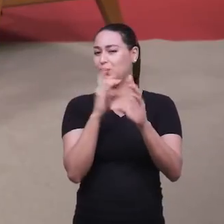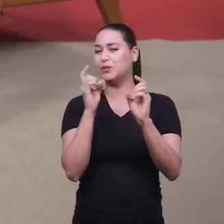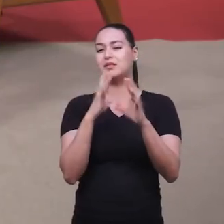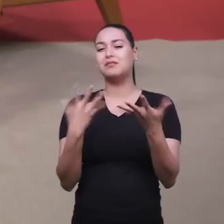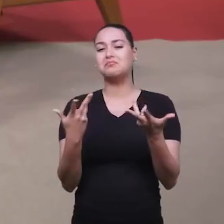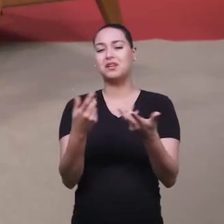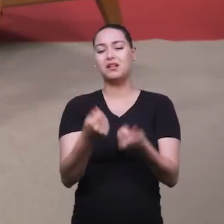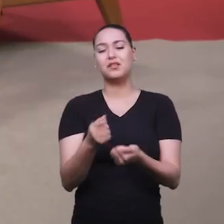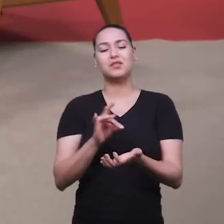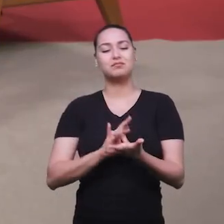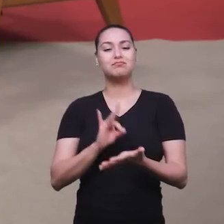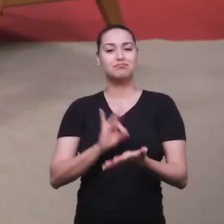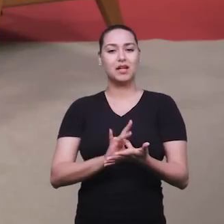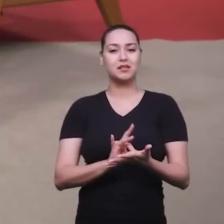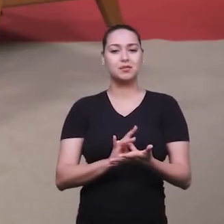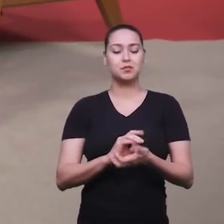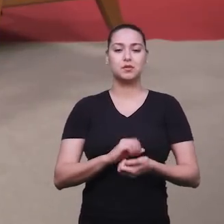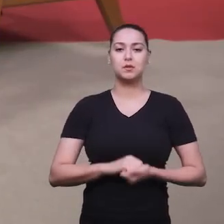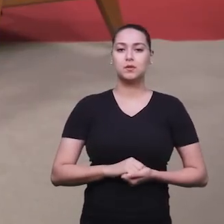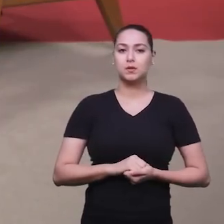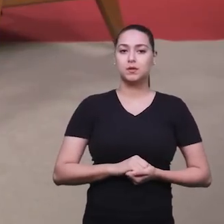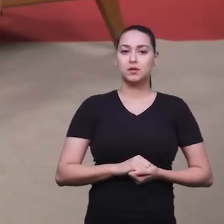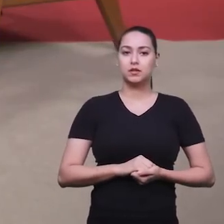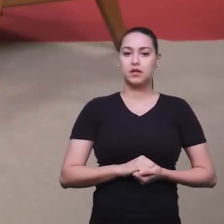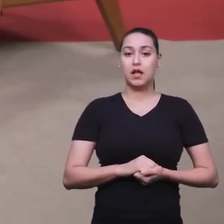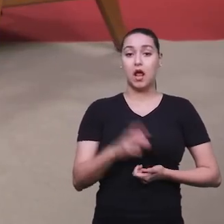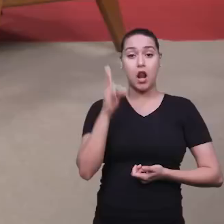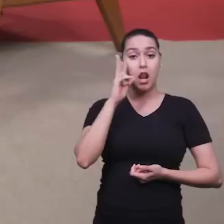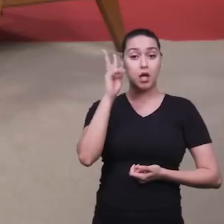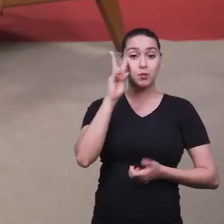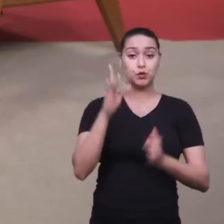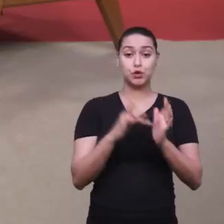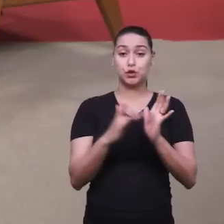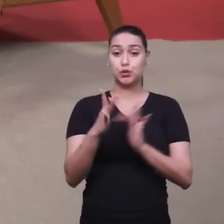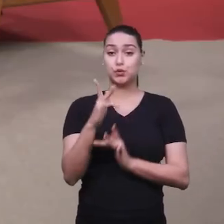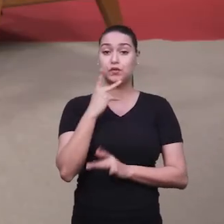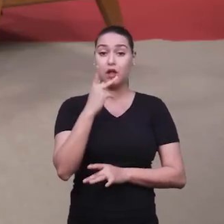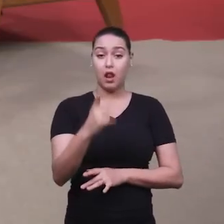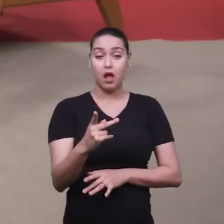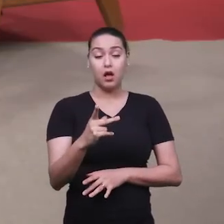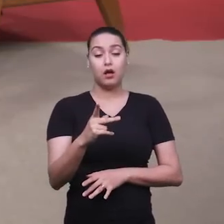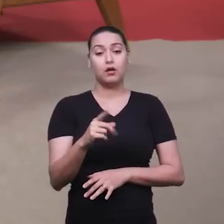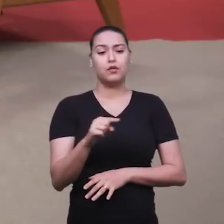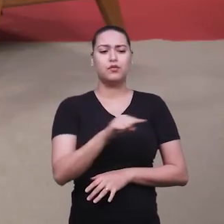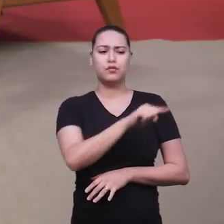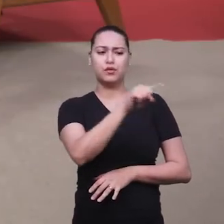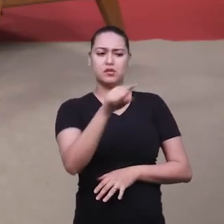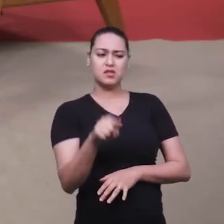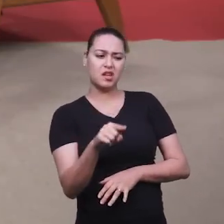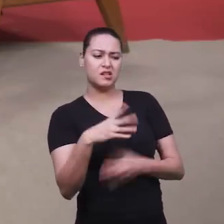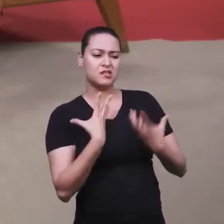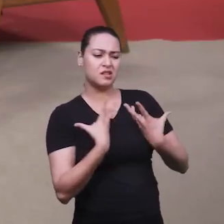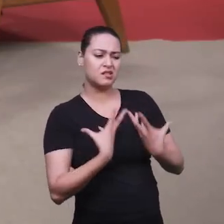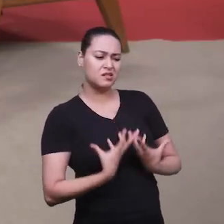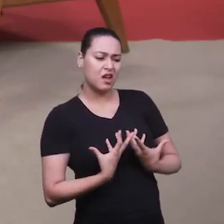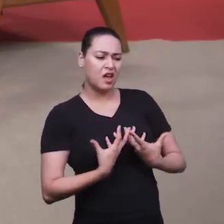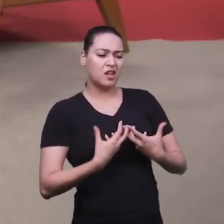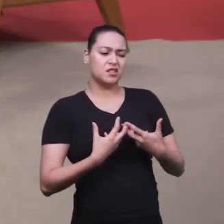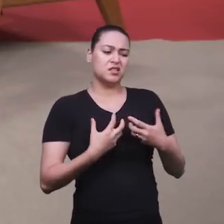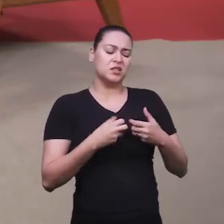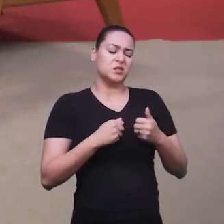Jesus. maravilhosa mesmo. E aí a gente lembra de Jesus falando, vinde a mim, todos vós que estáis cansados